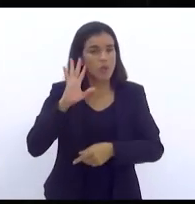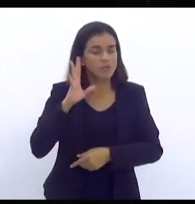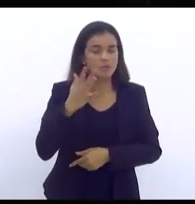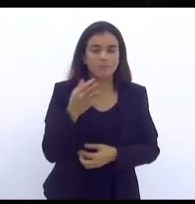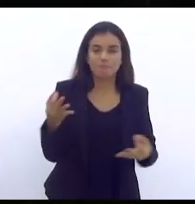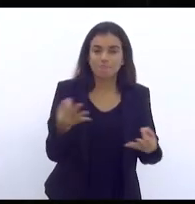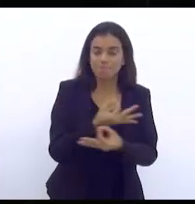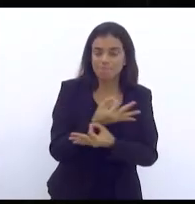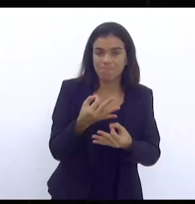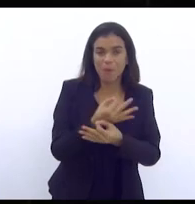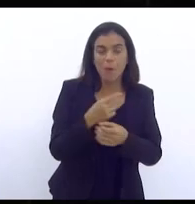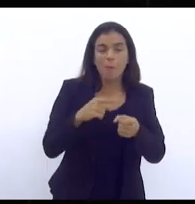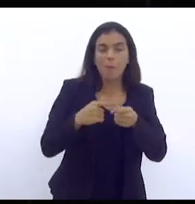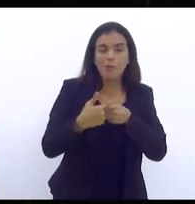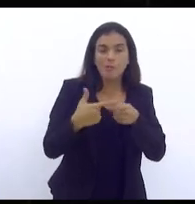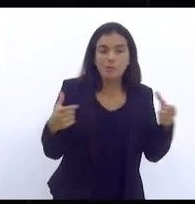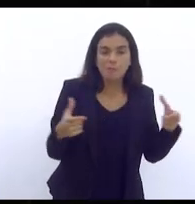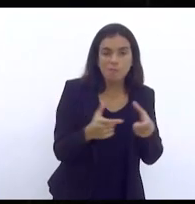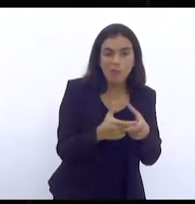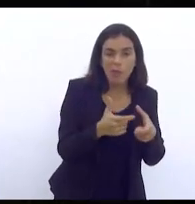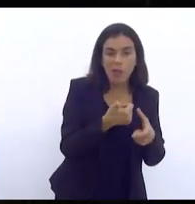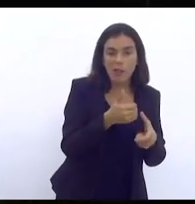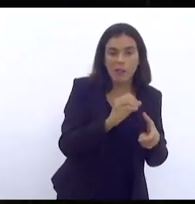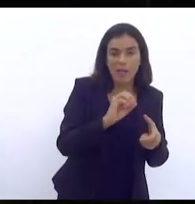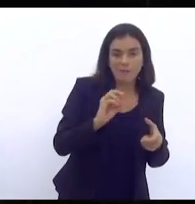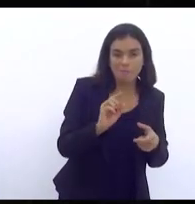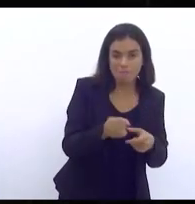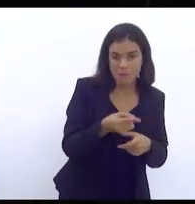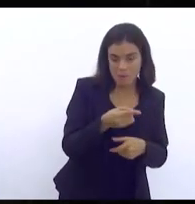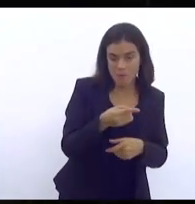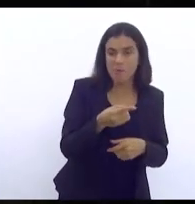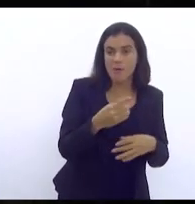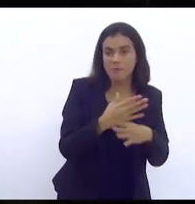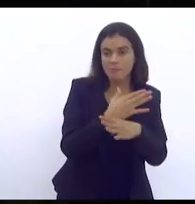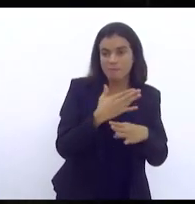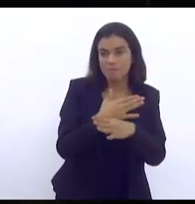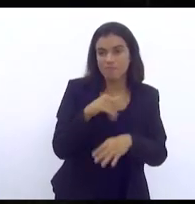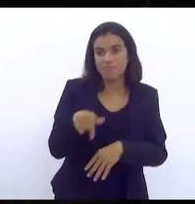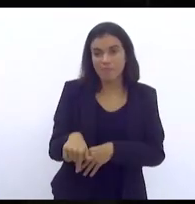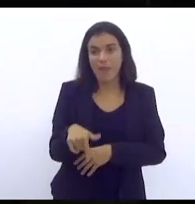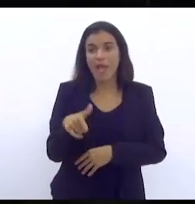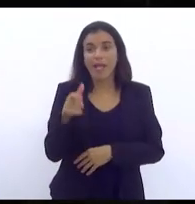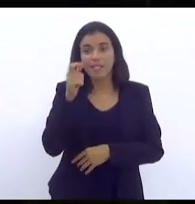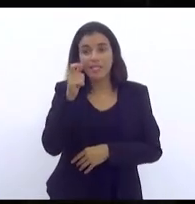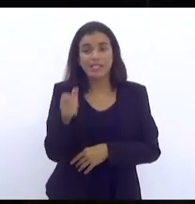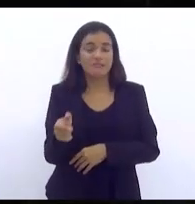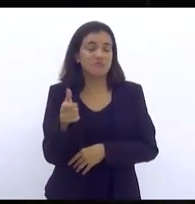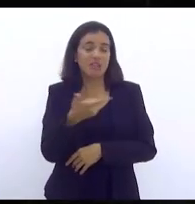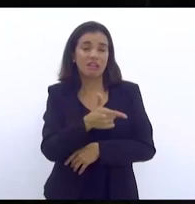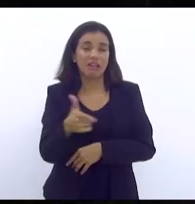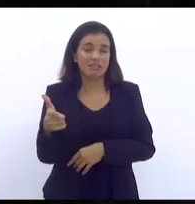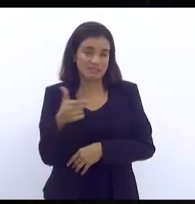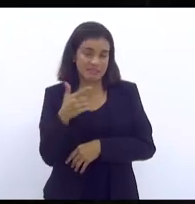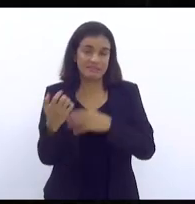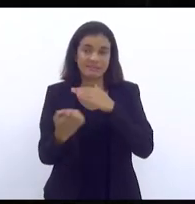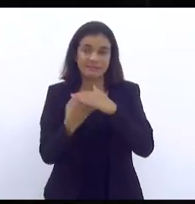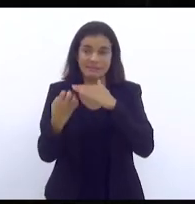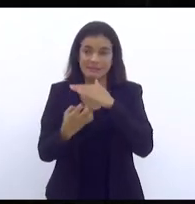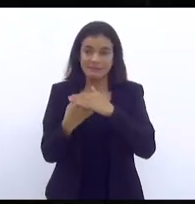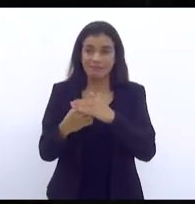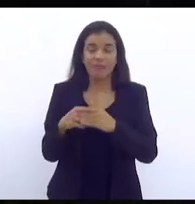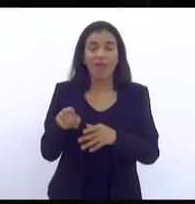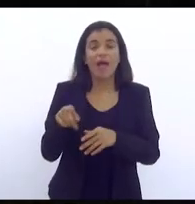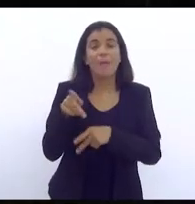municípios menores de 10.000 habitantes que aliás são aqueles que não despertam o interesse das concessionárias Deixando as